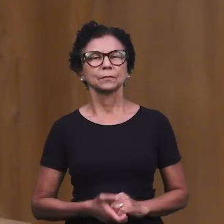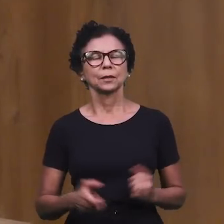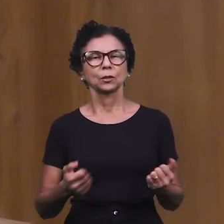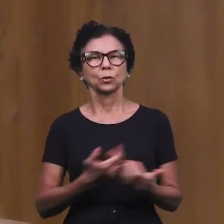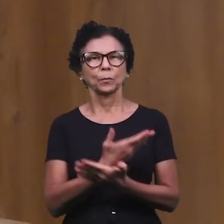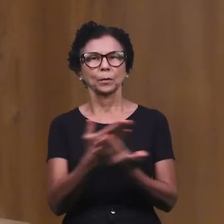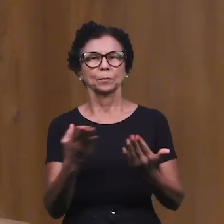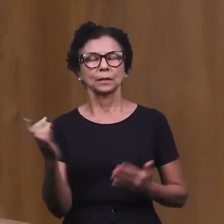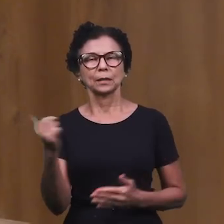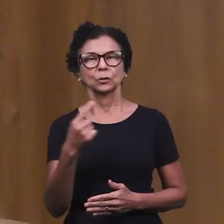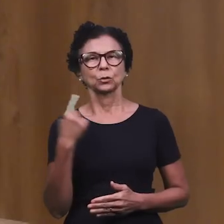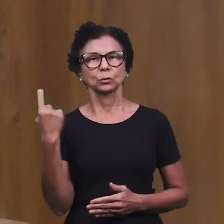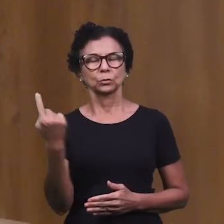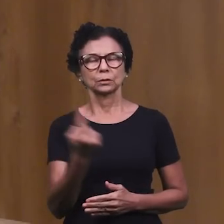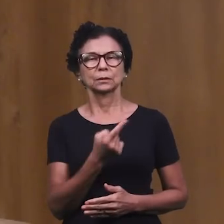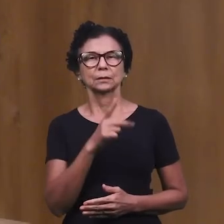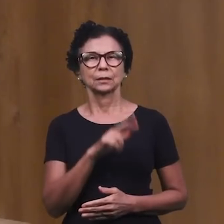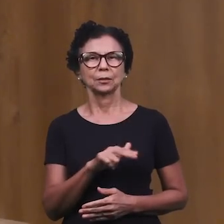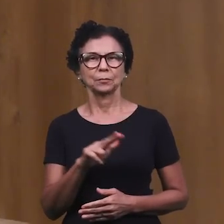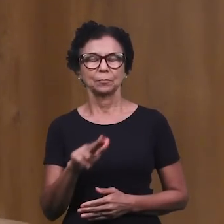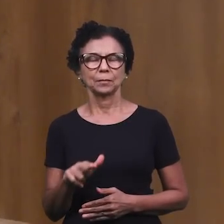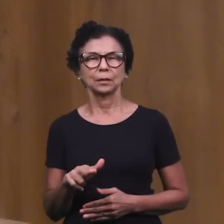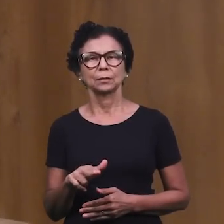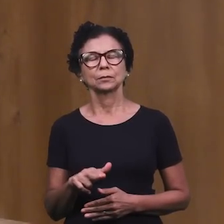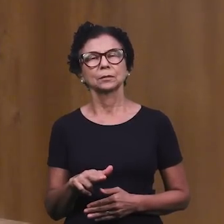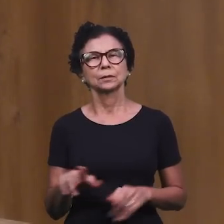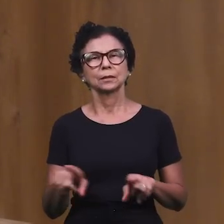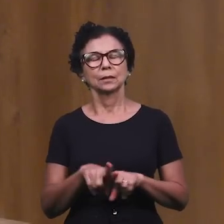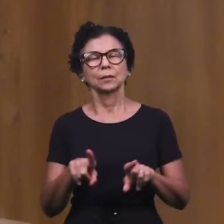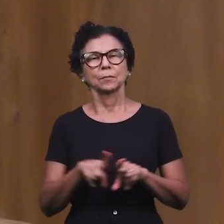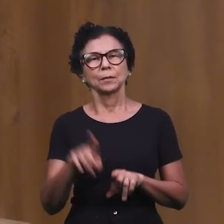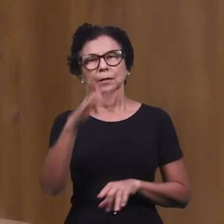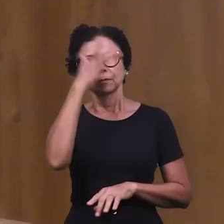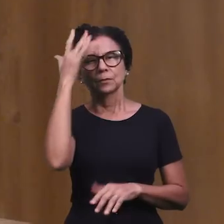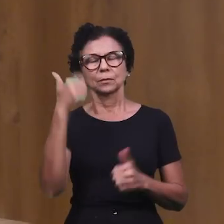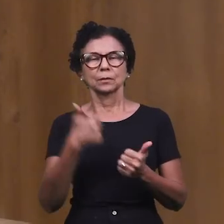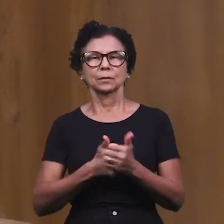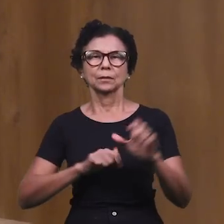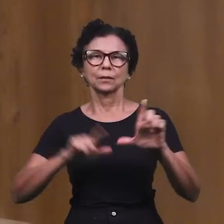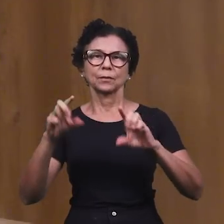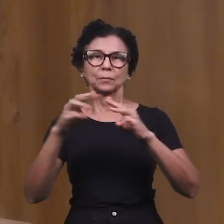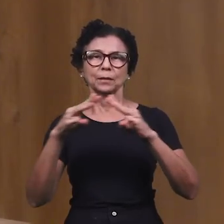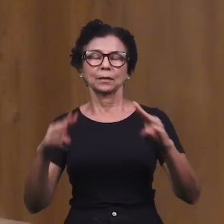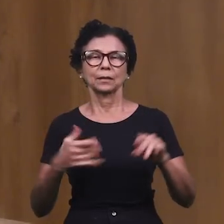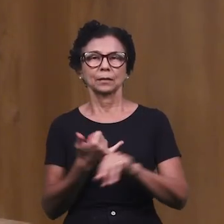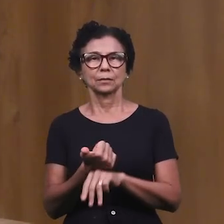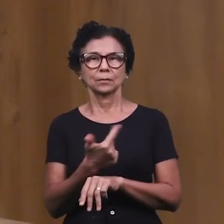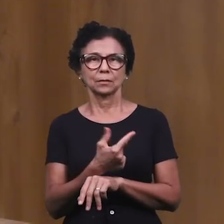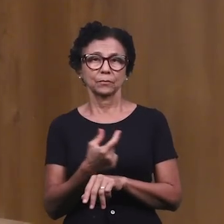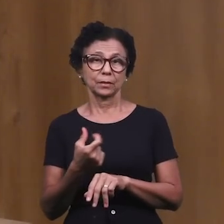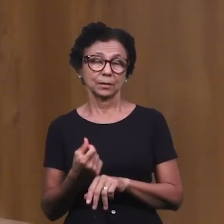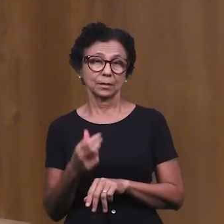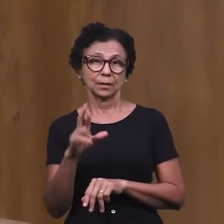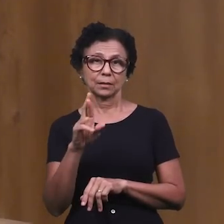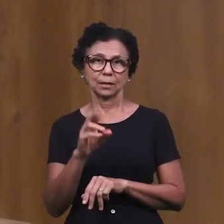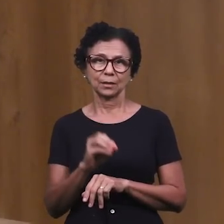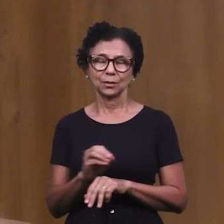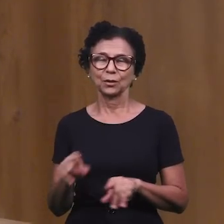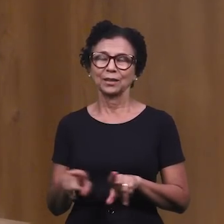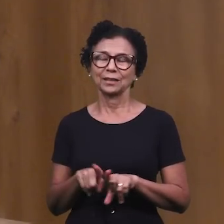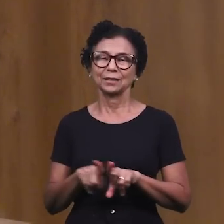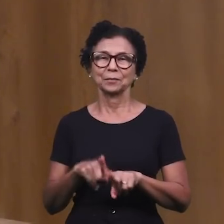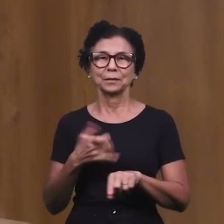Eu quero saudar todos os nossos irmãos, aqueles que estão nos acompanhando pela TV Manaim, canal 126 em Embratel e também pelo